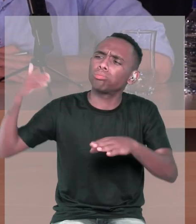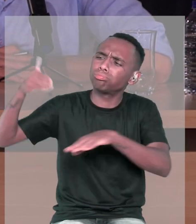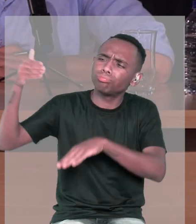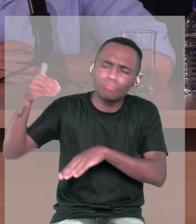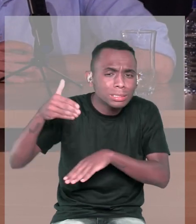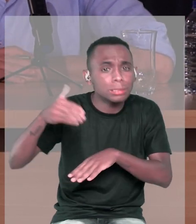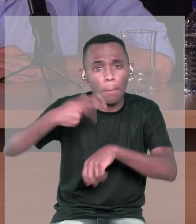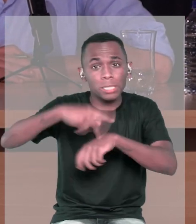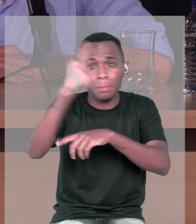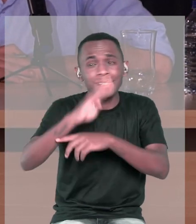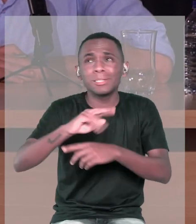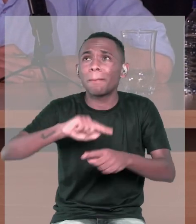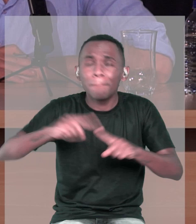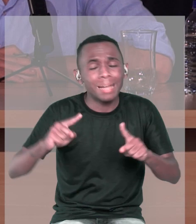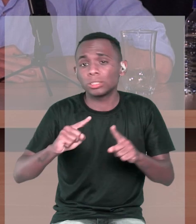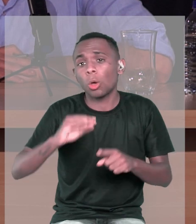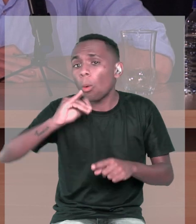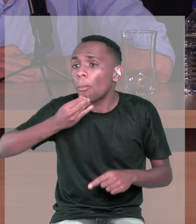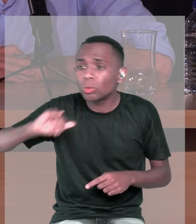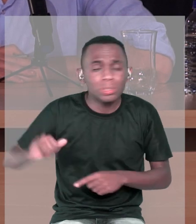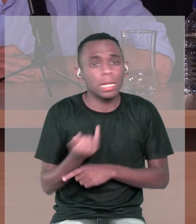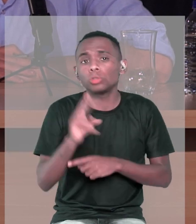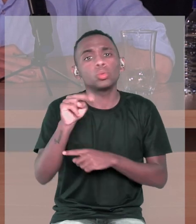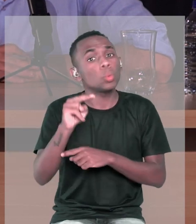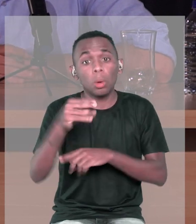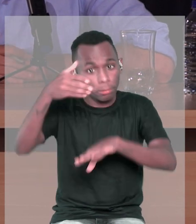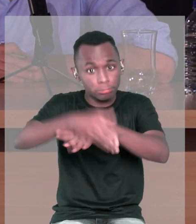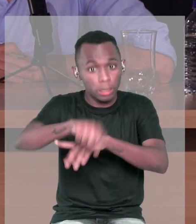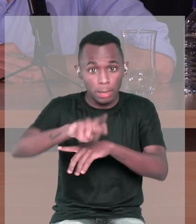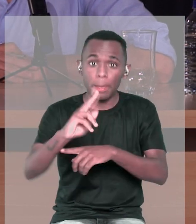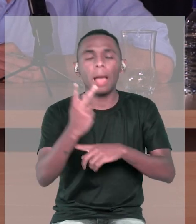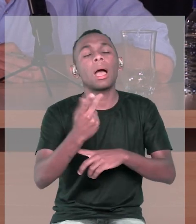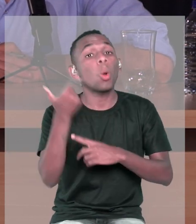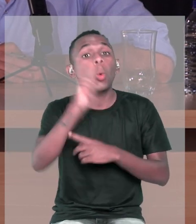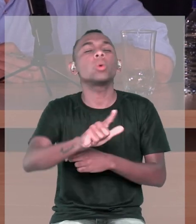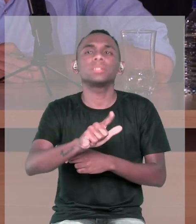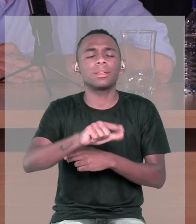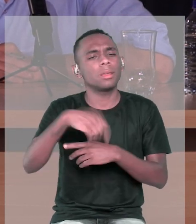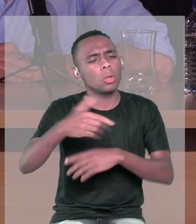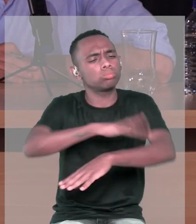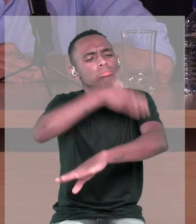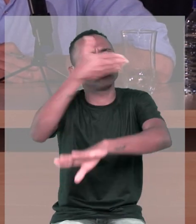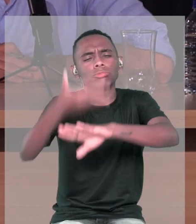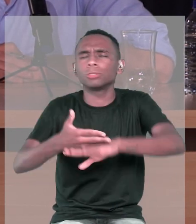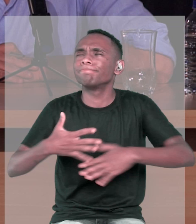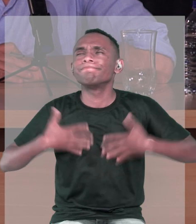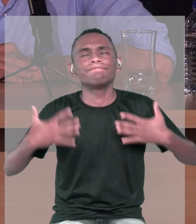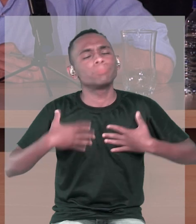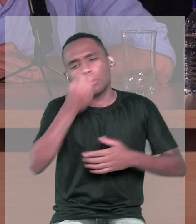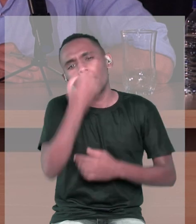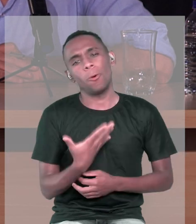Brasil e nunca tinha tido a oportunidade de ver Belo Horizonte. E consegui vir dessa vez e tive um dia extremamente agradável.